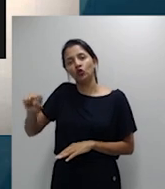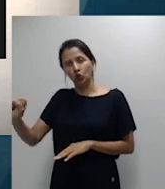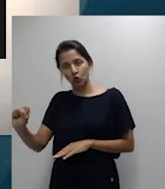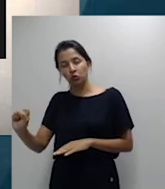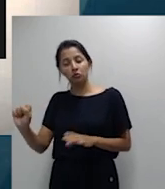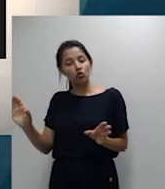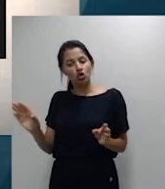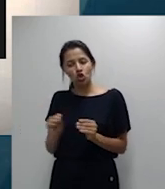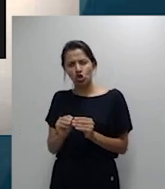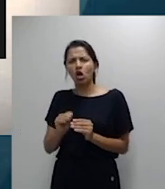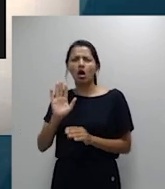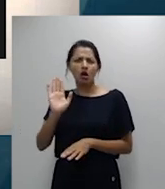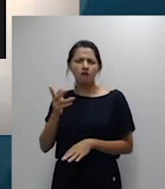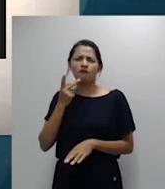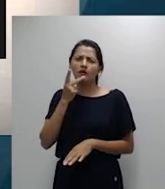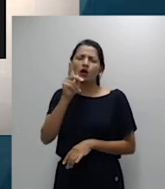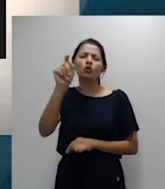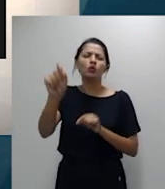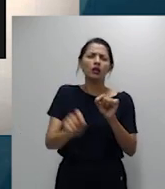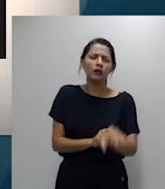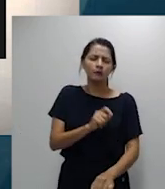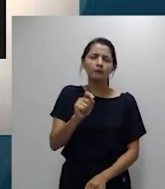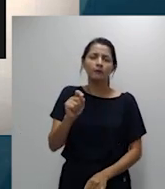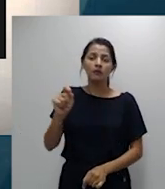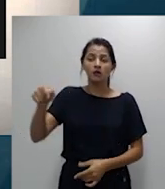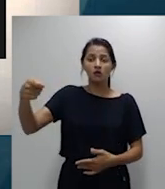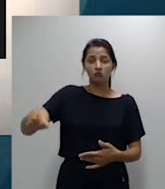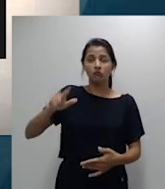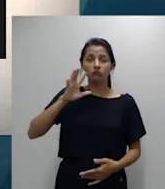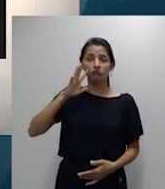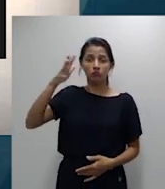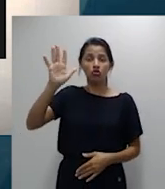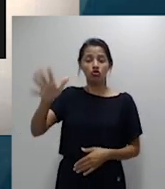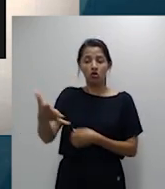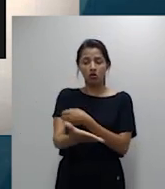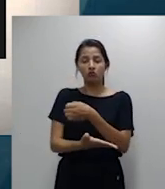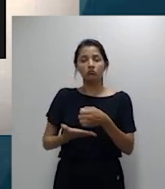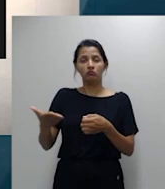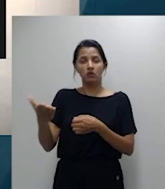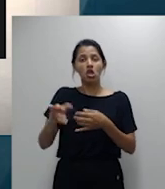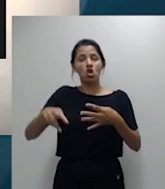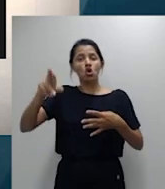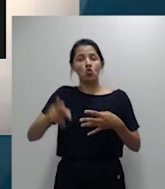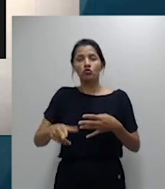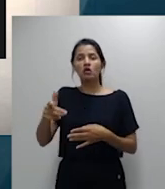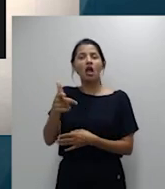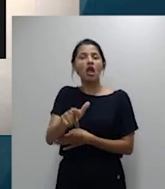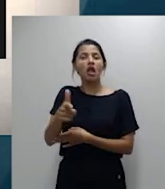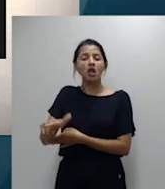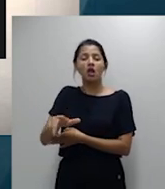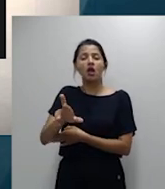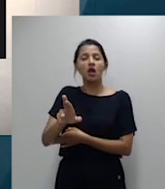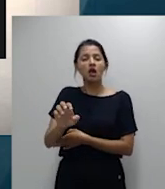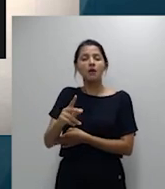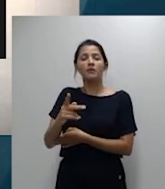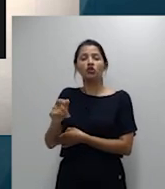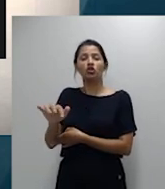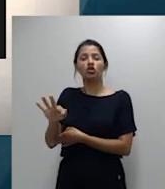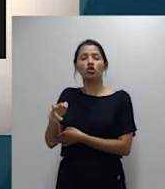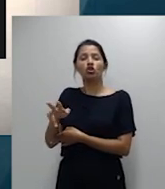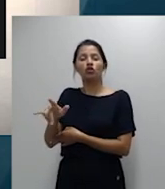portanto a jurisprudência sedimentada em recurso repetitivo no tema